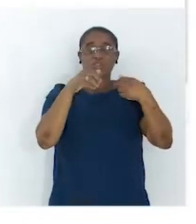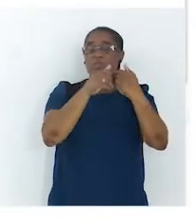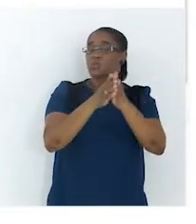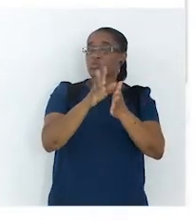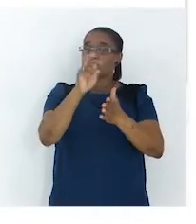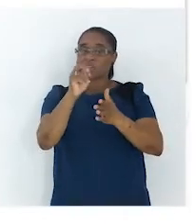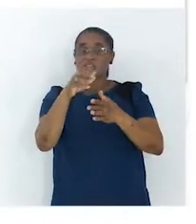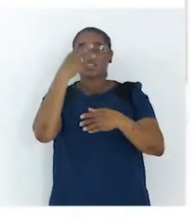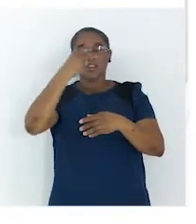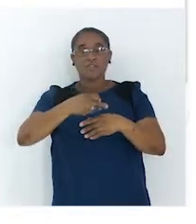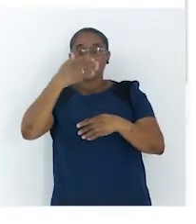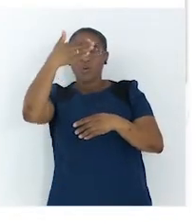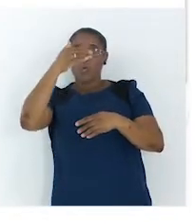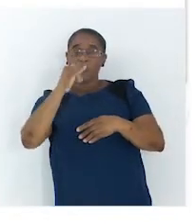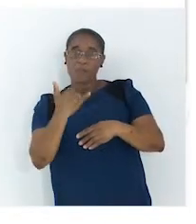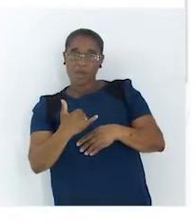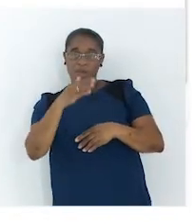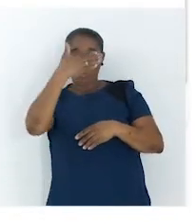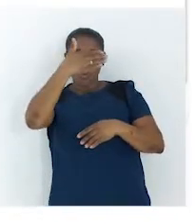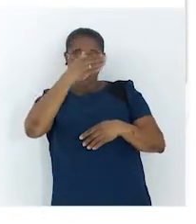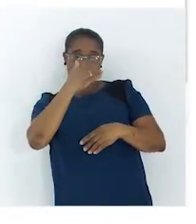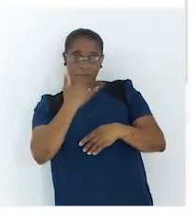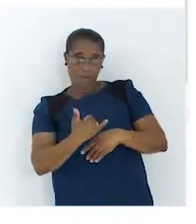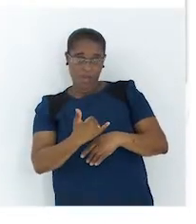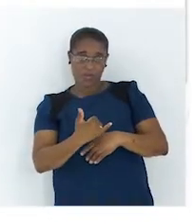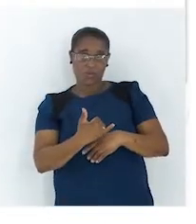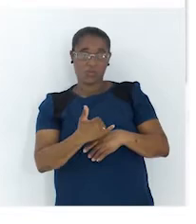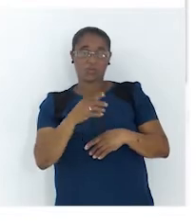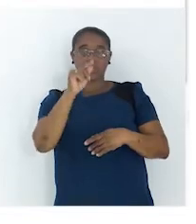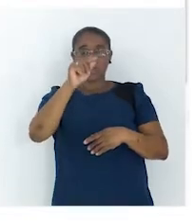três ficamos com um meio de sair 25